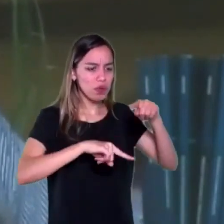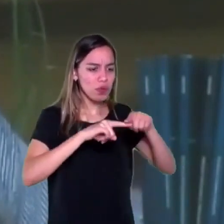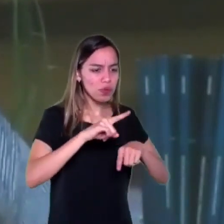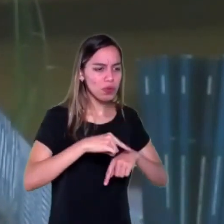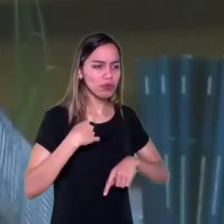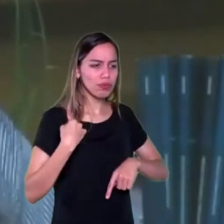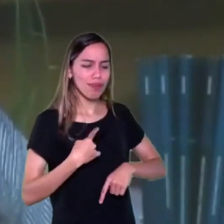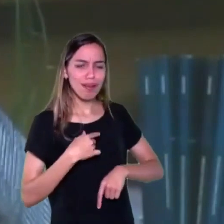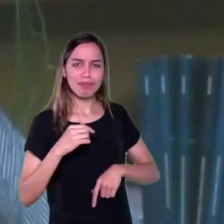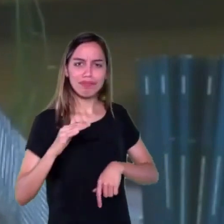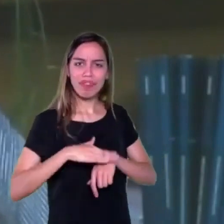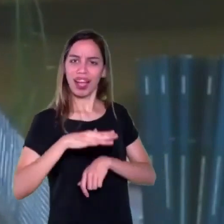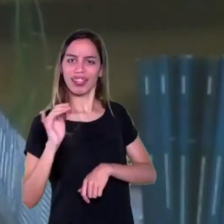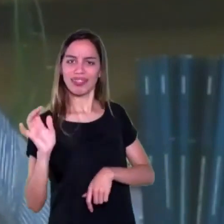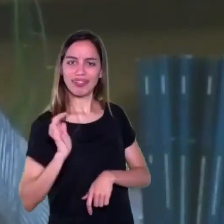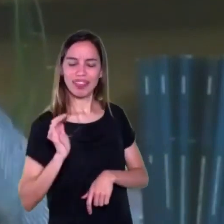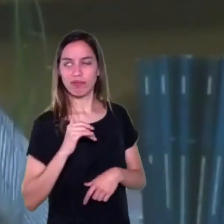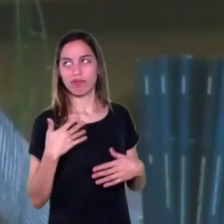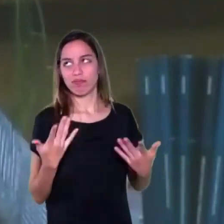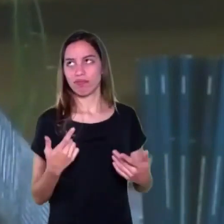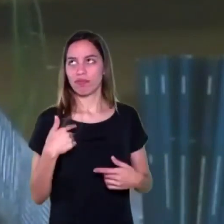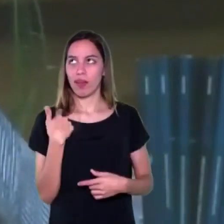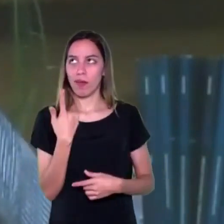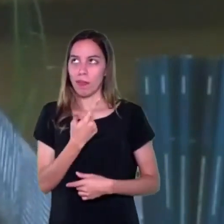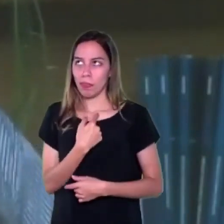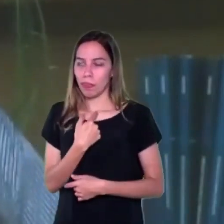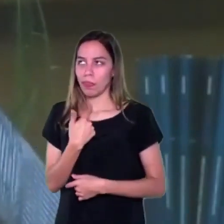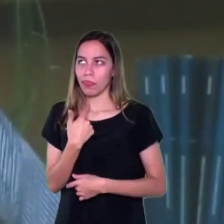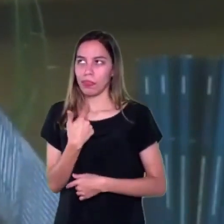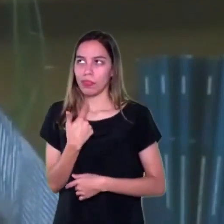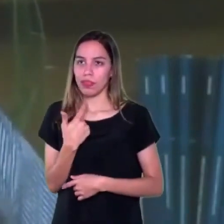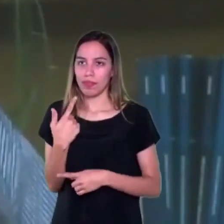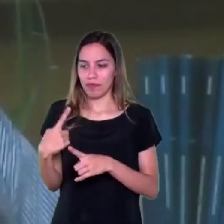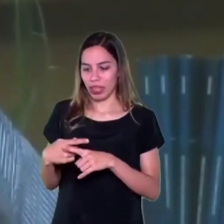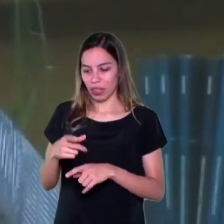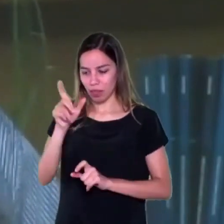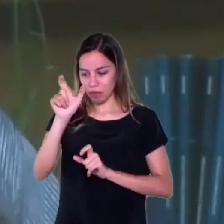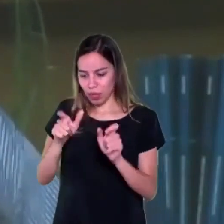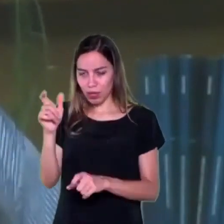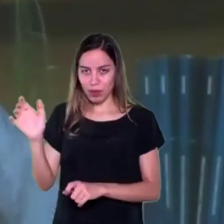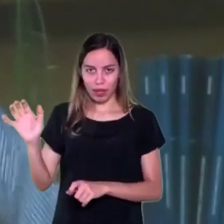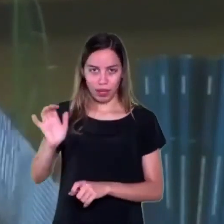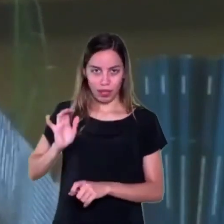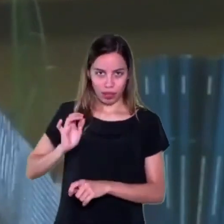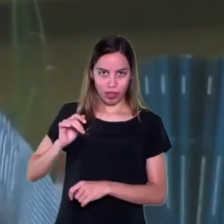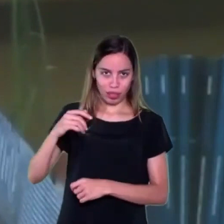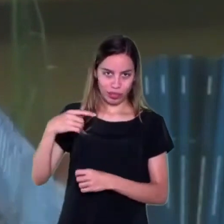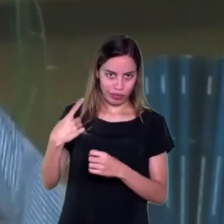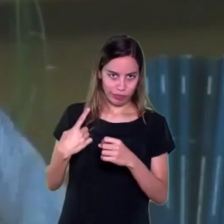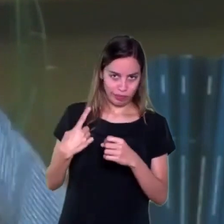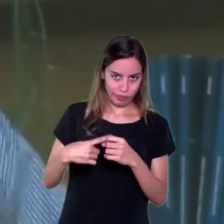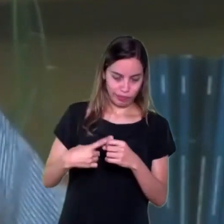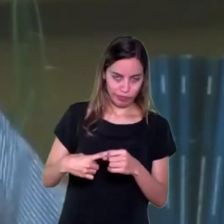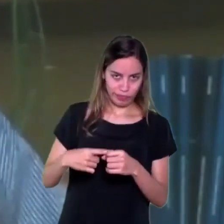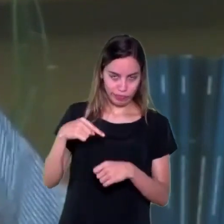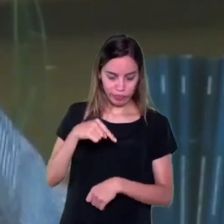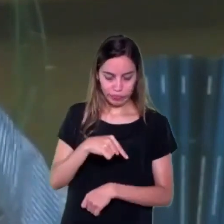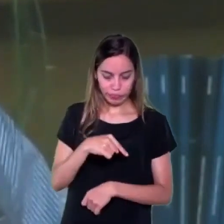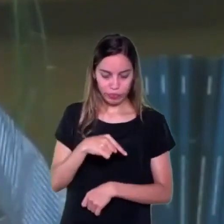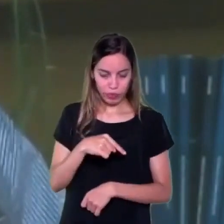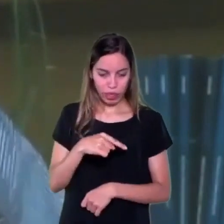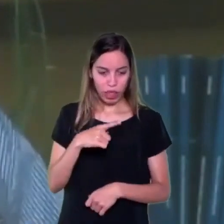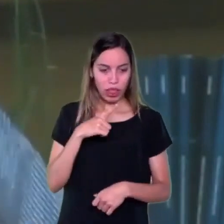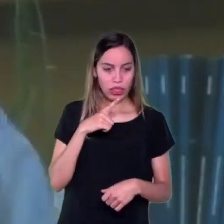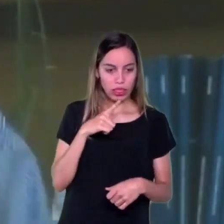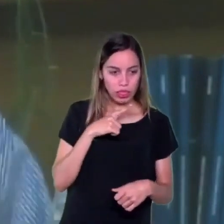riqueza, vamos dizer assim, porque os milionários de Itaúna trabalham com minério. Tem mineradoras